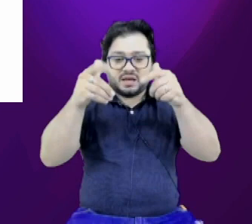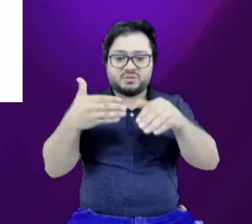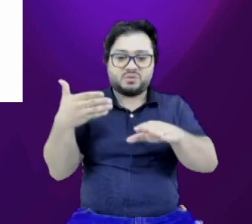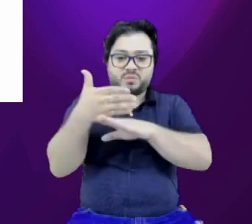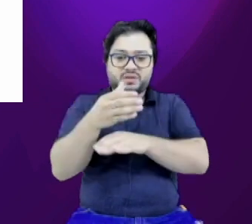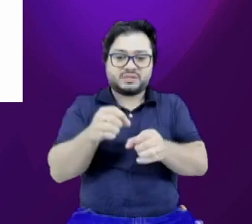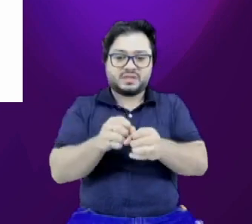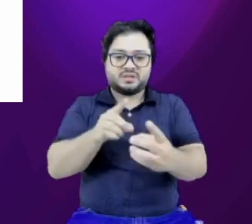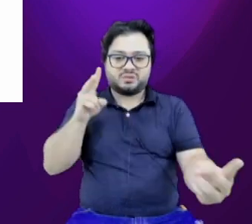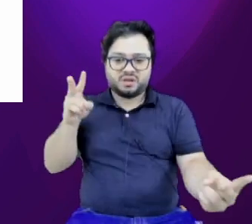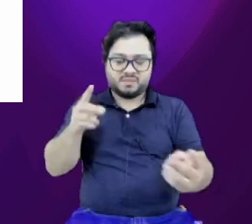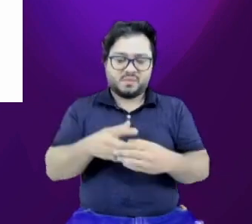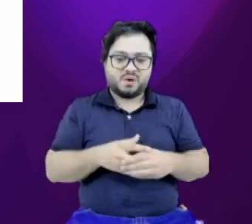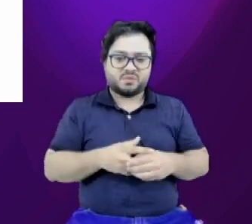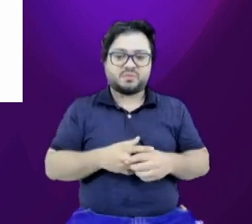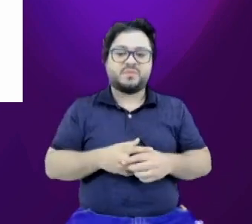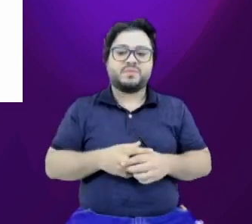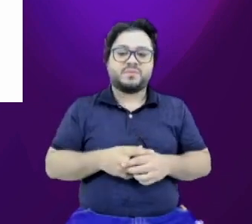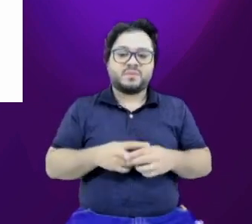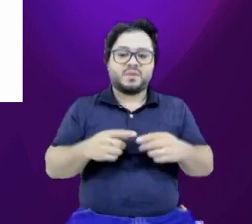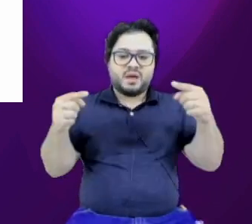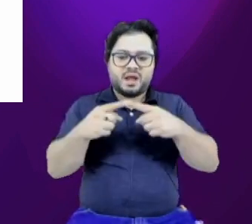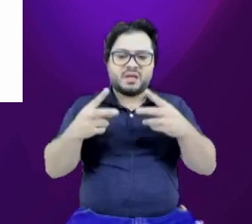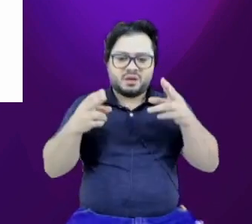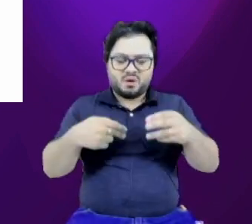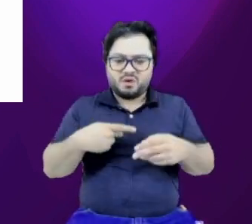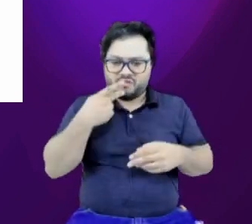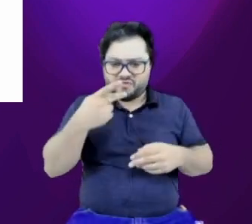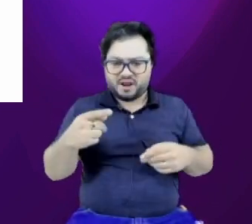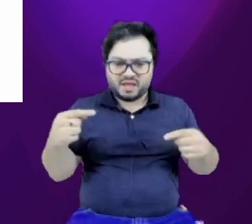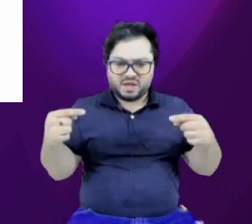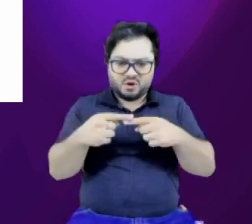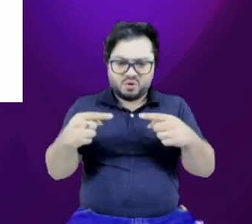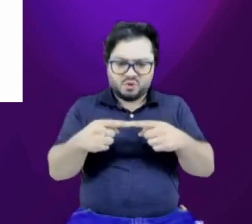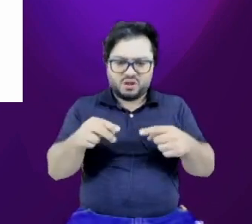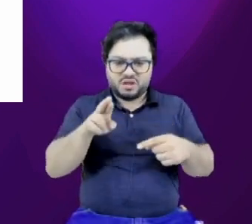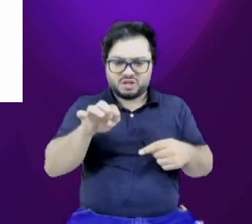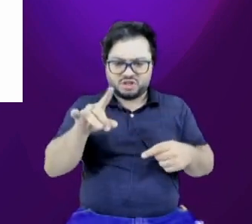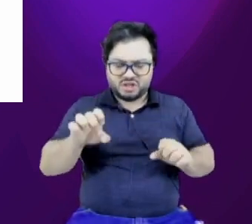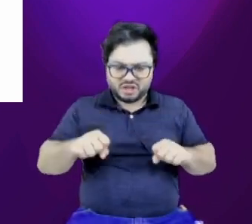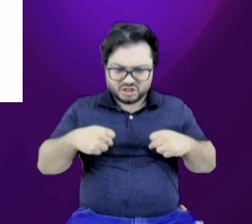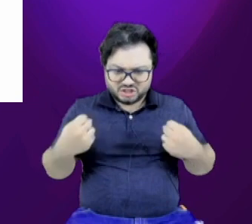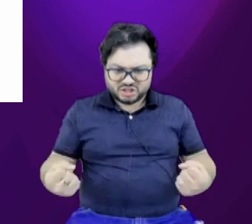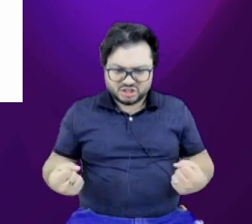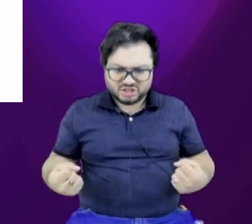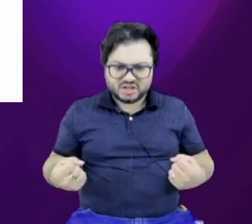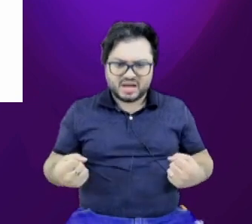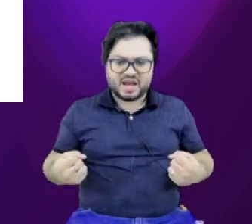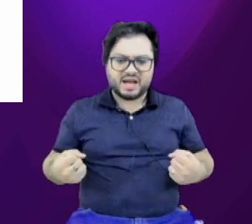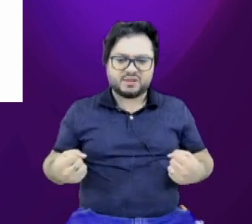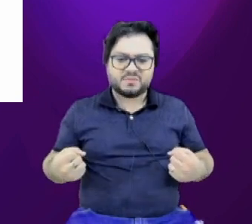remoto, né? Como eu falei, o link de rede dedicado, a